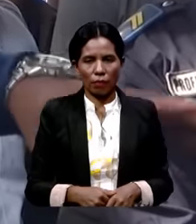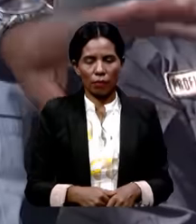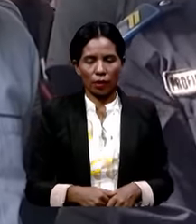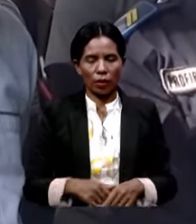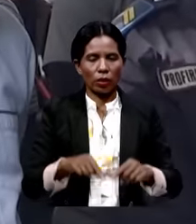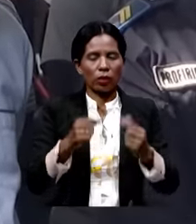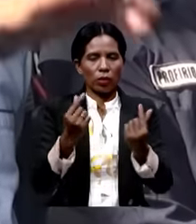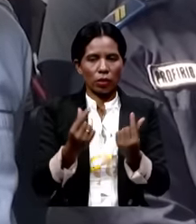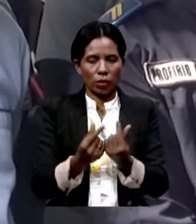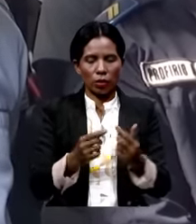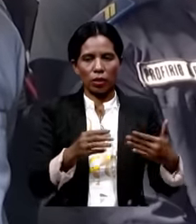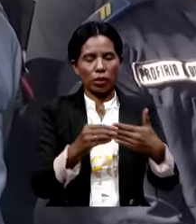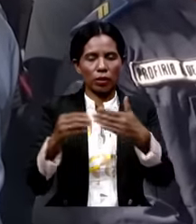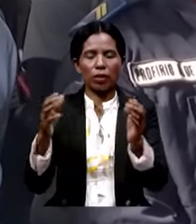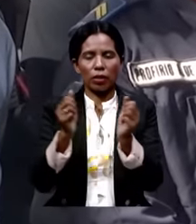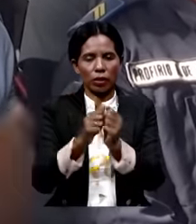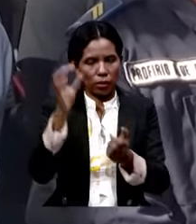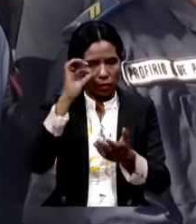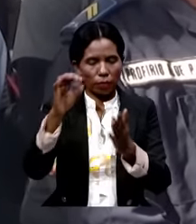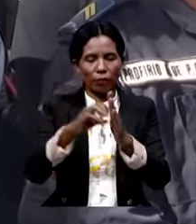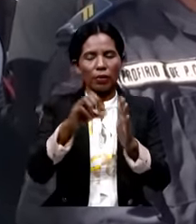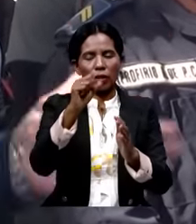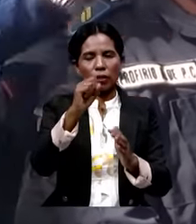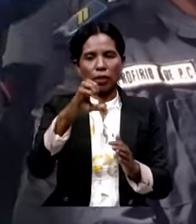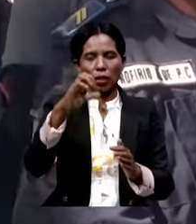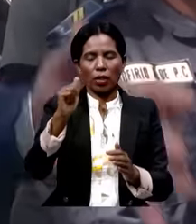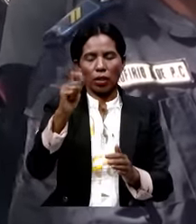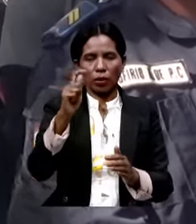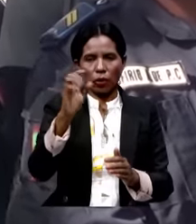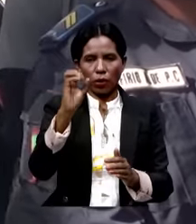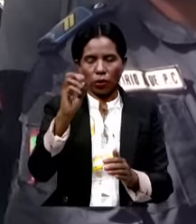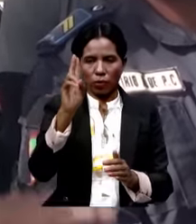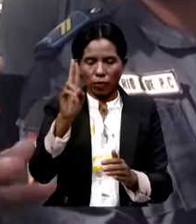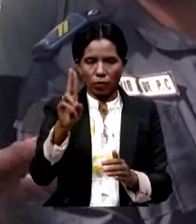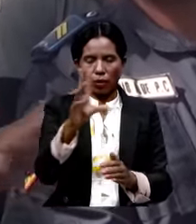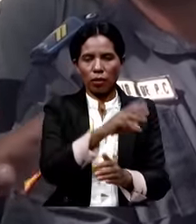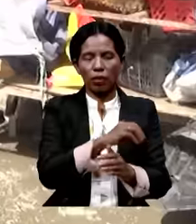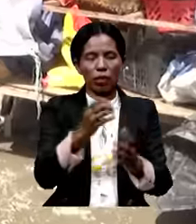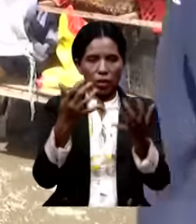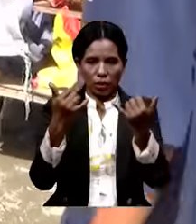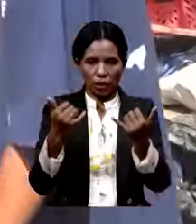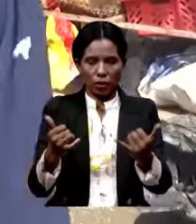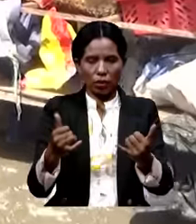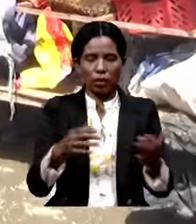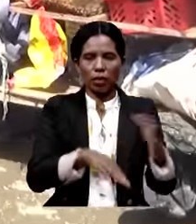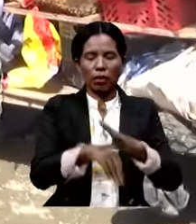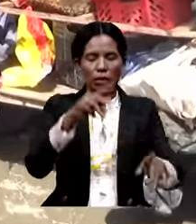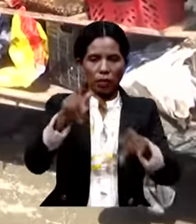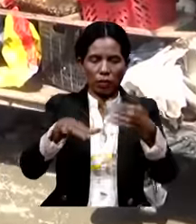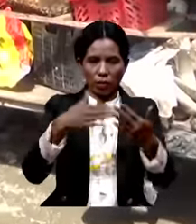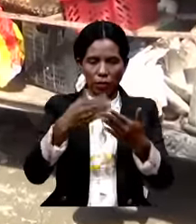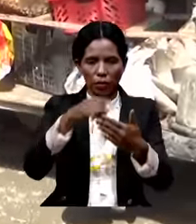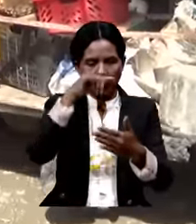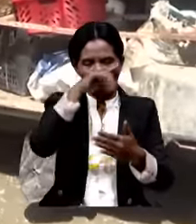Equipa conjunta nebe lidera Rússia, secretário de Estado assunto toponímia na organização urbana da Daune, a sua comunidade nebe rela